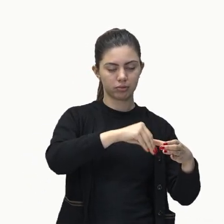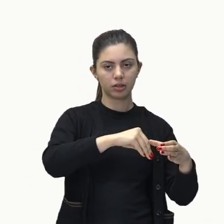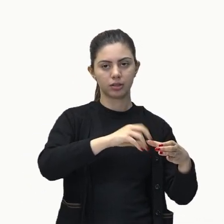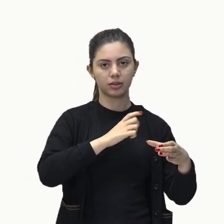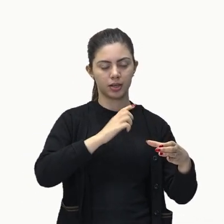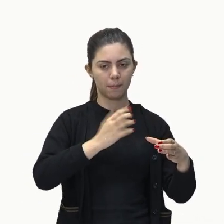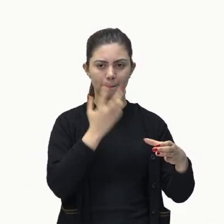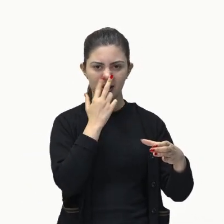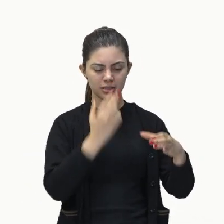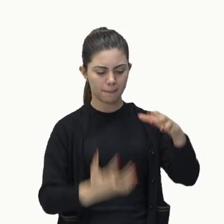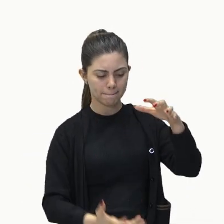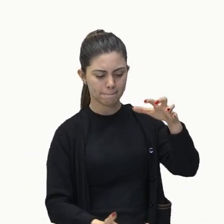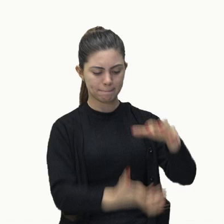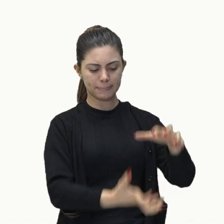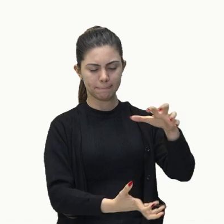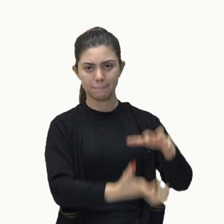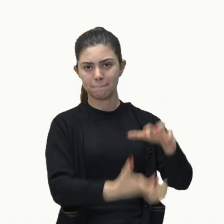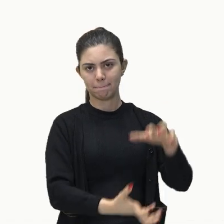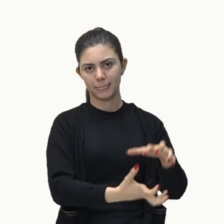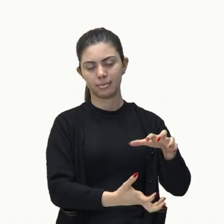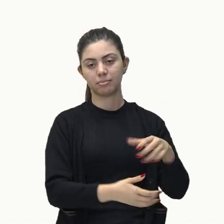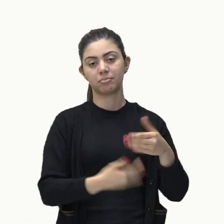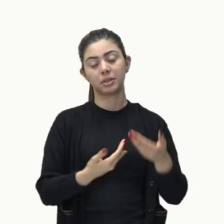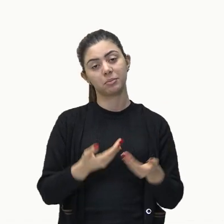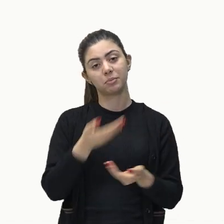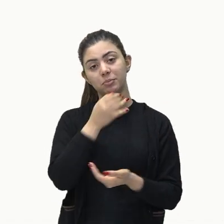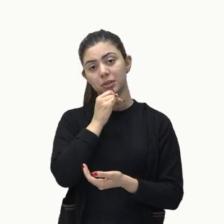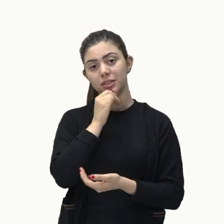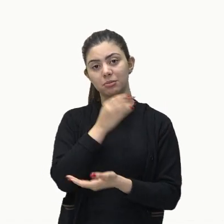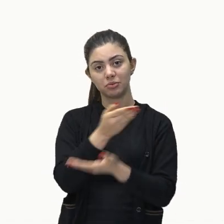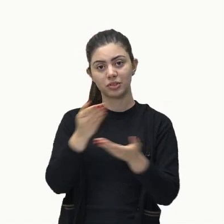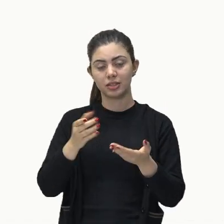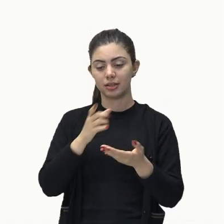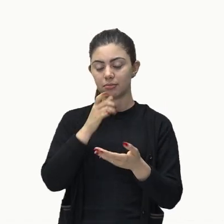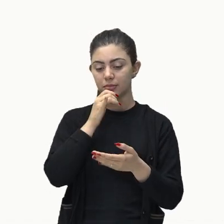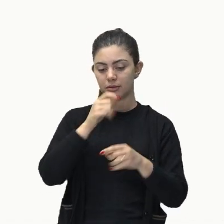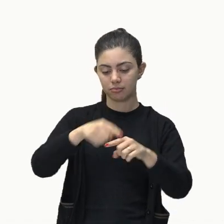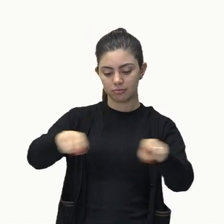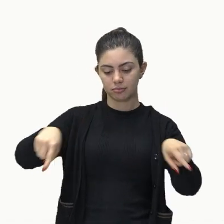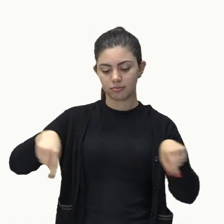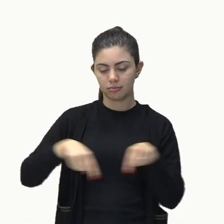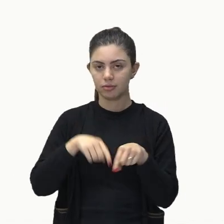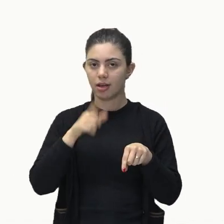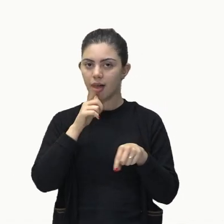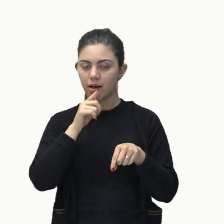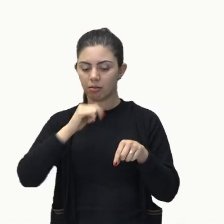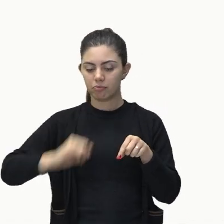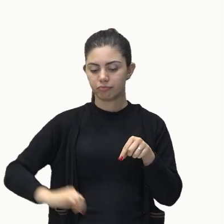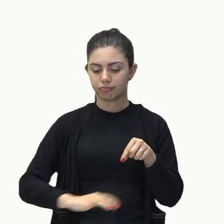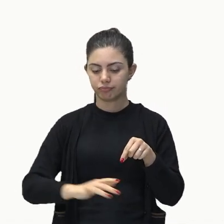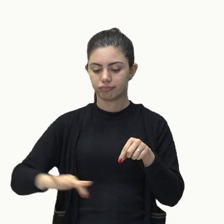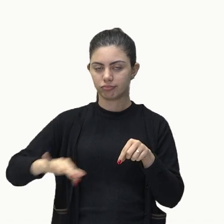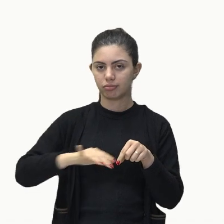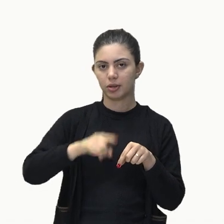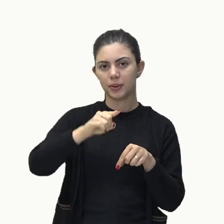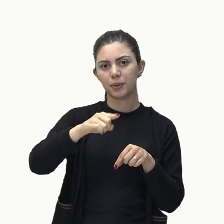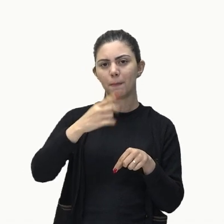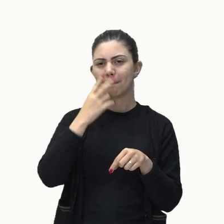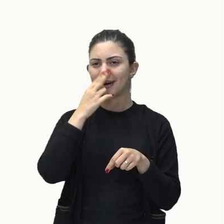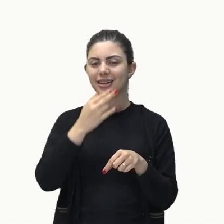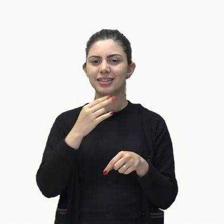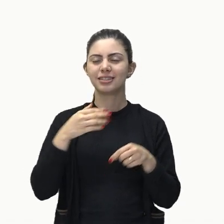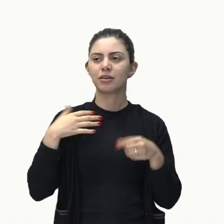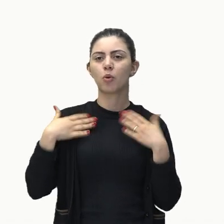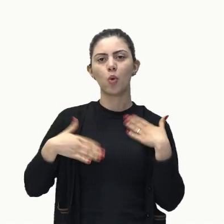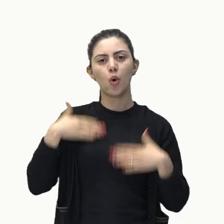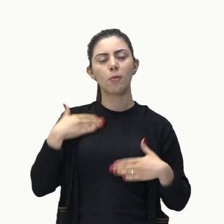água deslocada. É por isso que dentro de uma piscina, pessoal, é por isso que dentro da água, o seu peso parece que diminui.